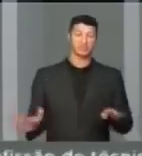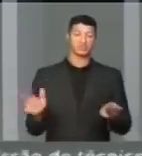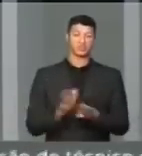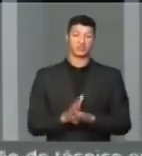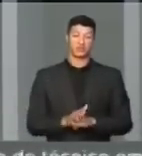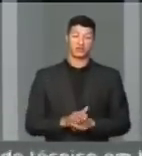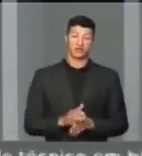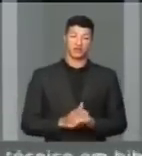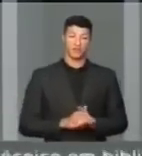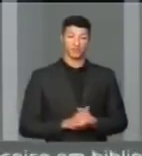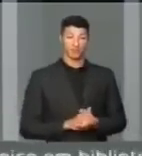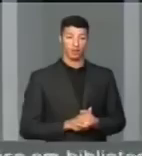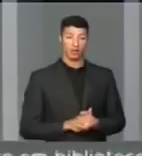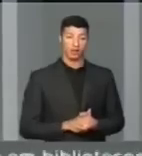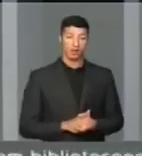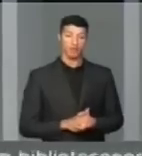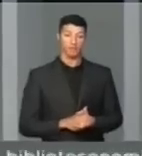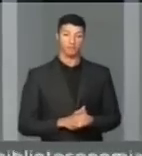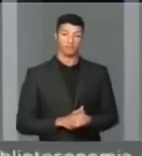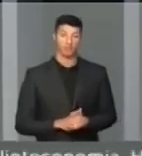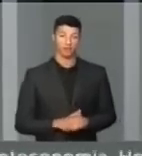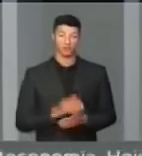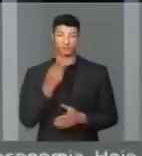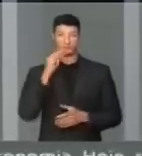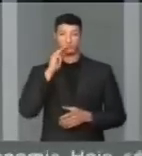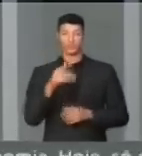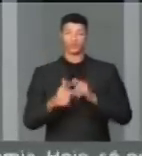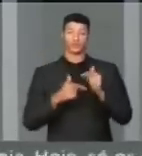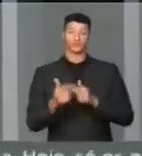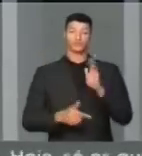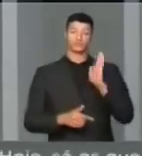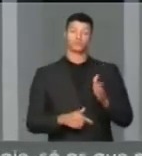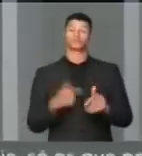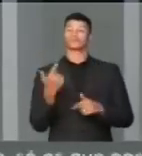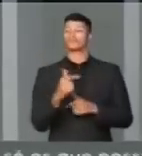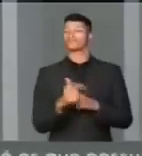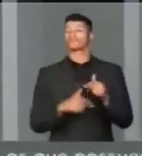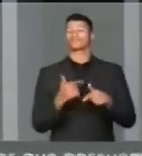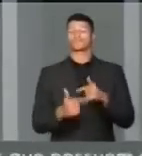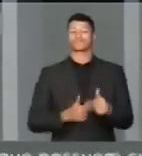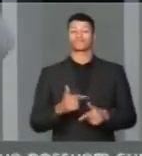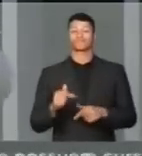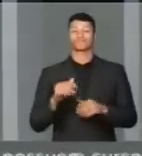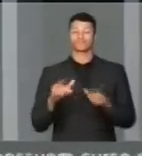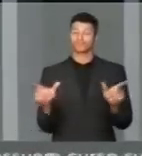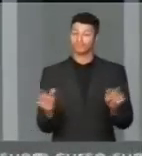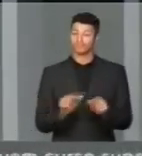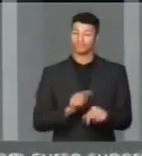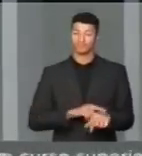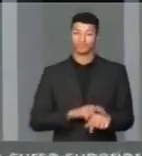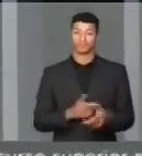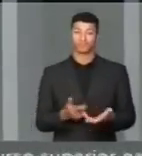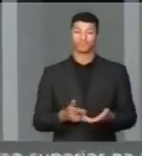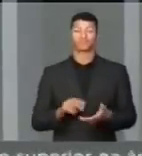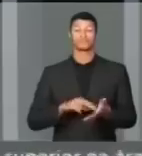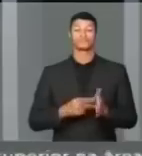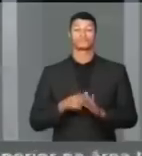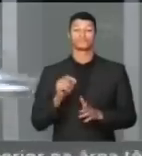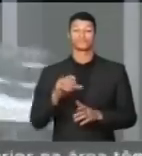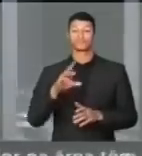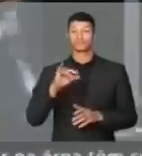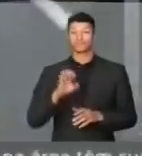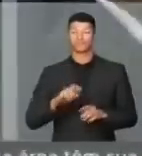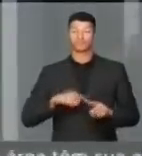chegando ao trabalhador, e mais de 1 milhão de trabalhadores já estão sem emprego no Brasil nesse curto período. Ou seja, a